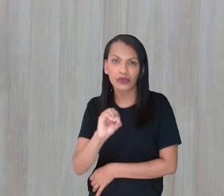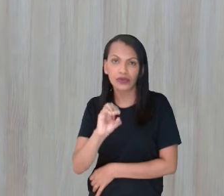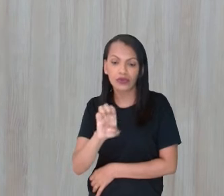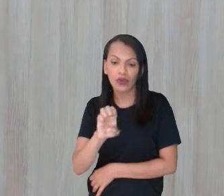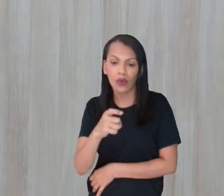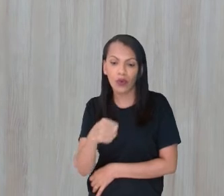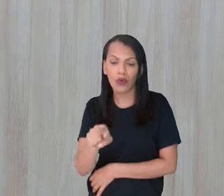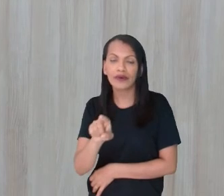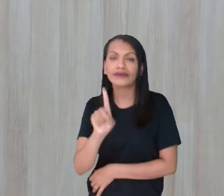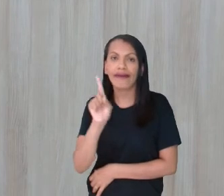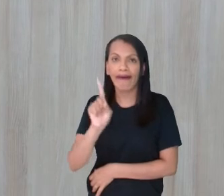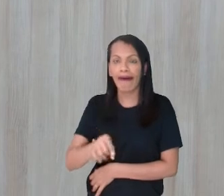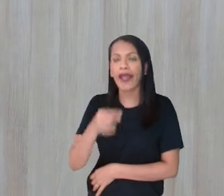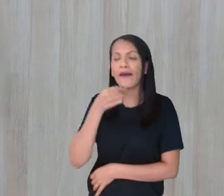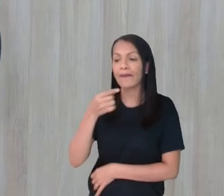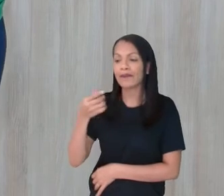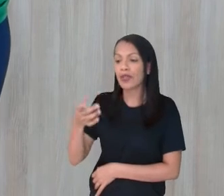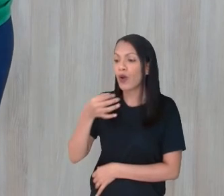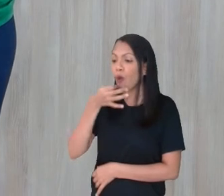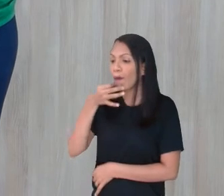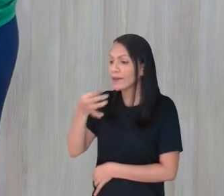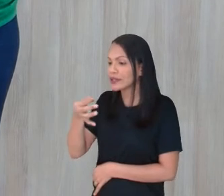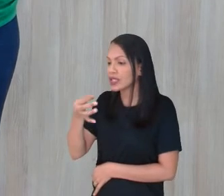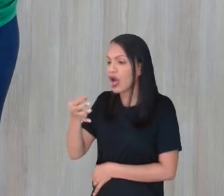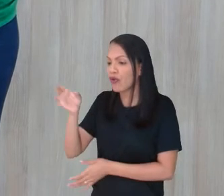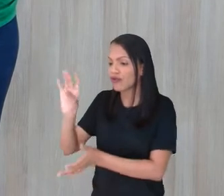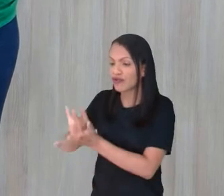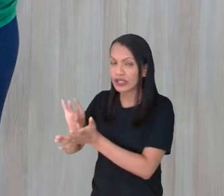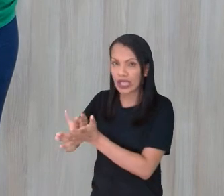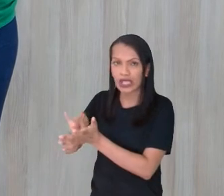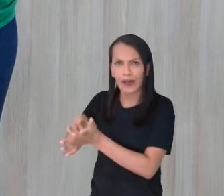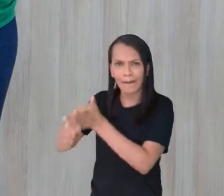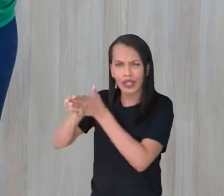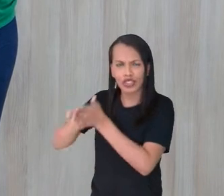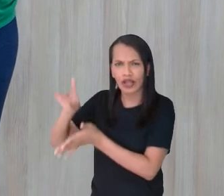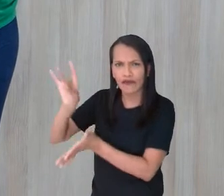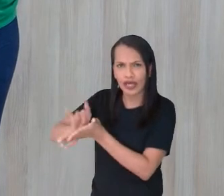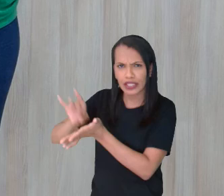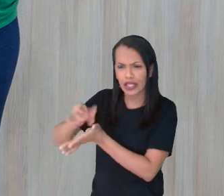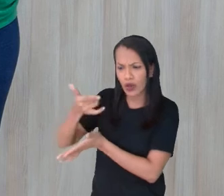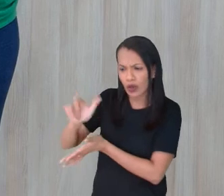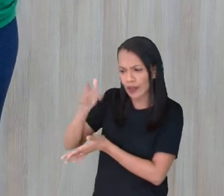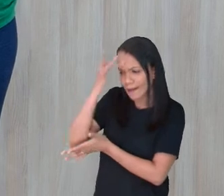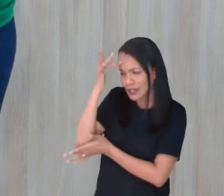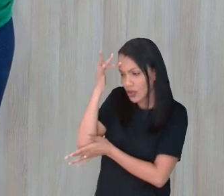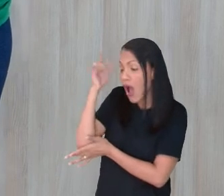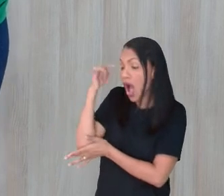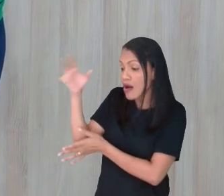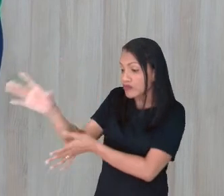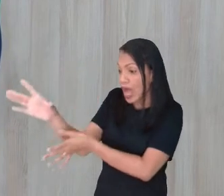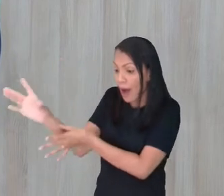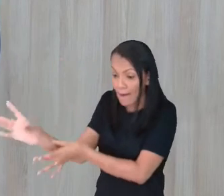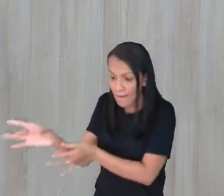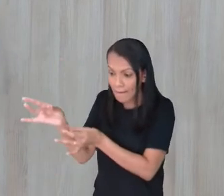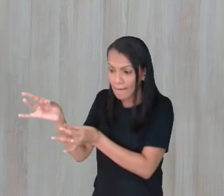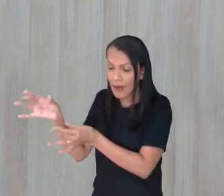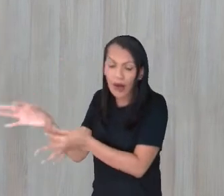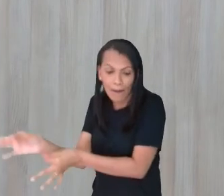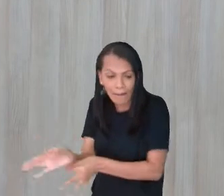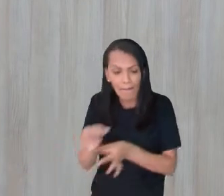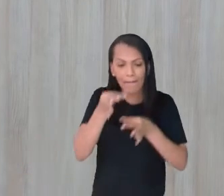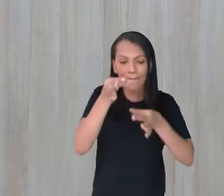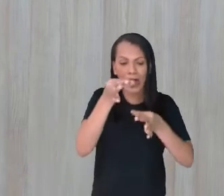o maior tipo de argumento, o mais forte, é quando a gente utiliza a citação, quando a gente